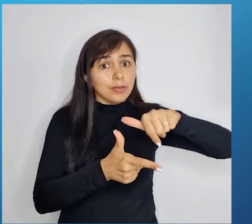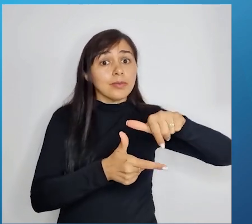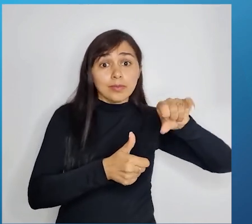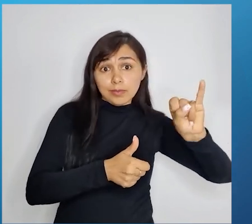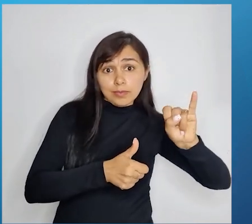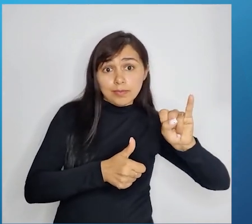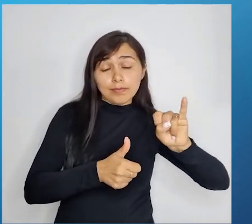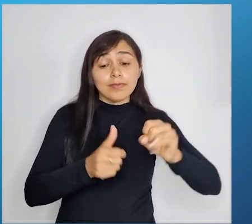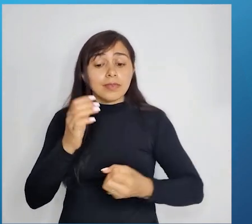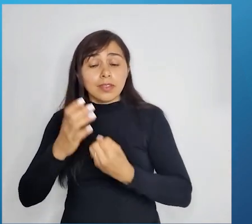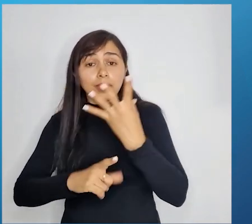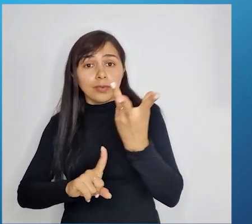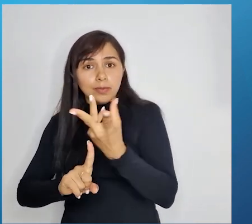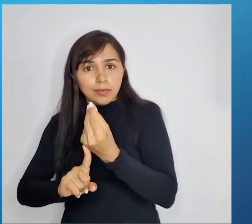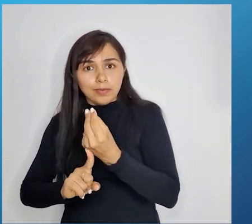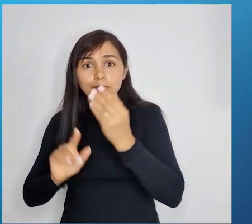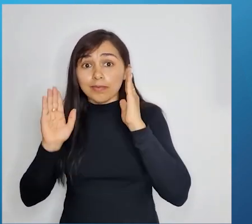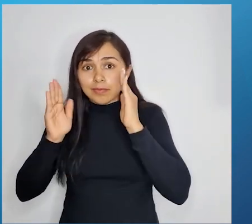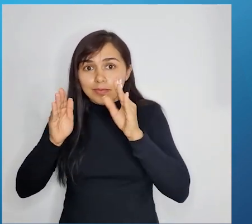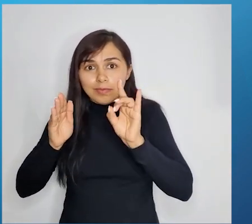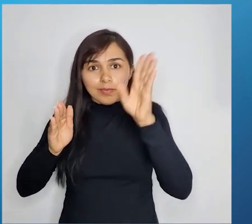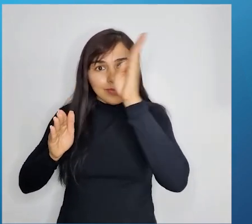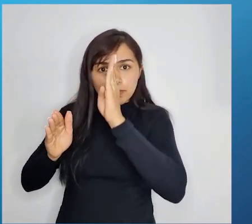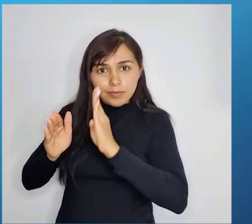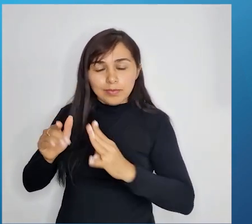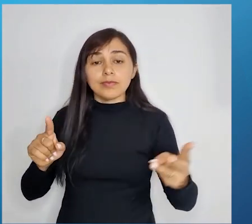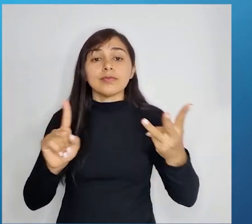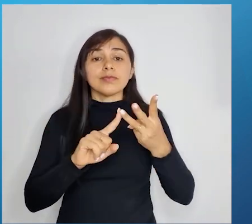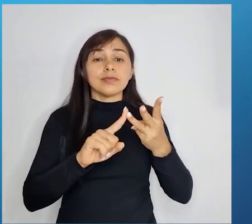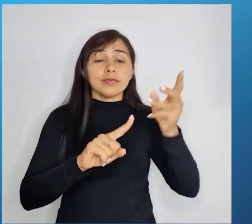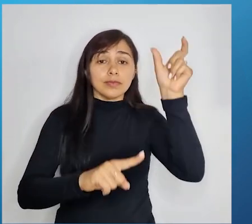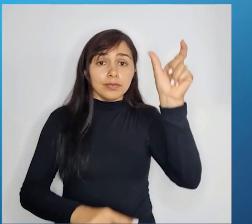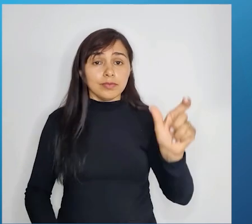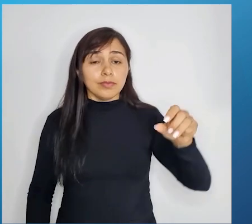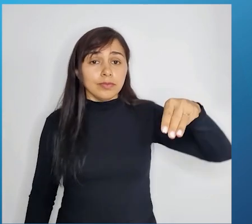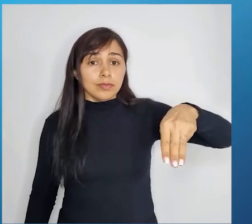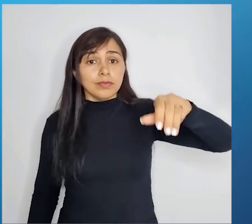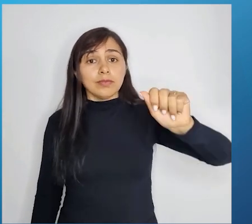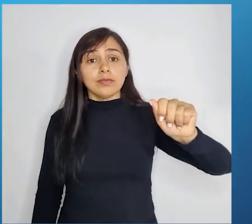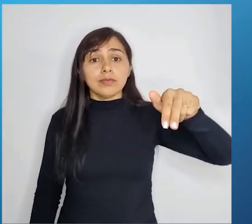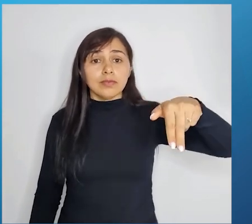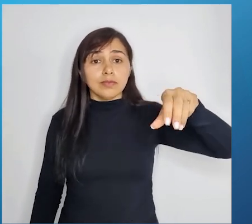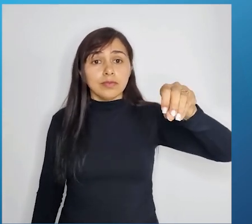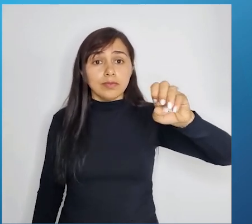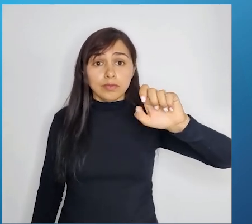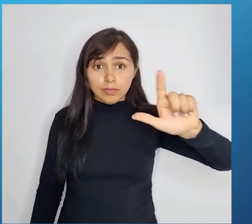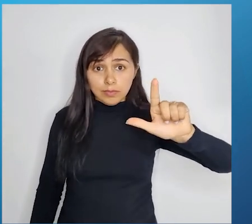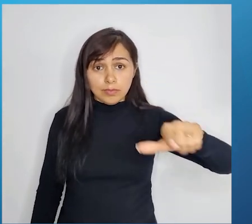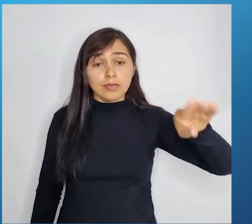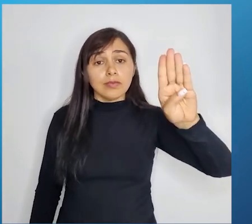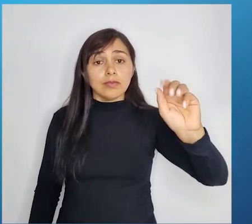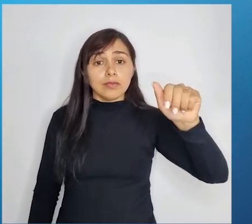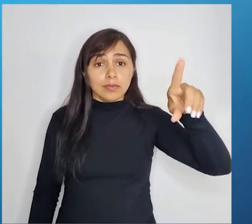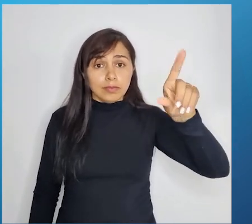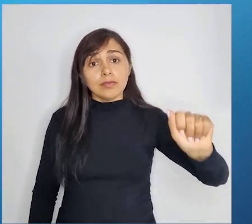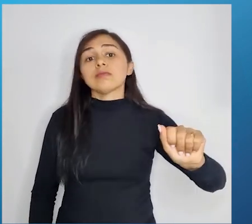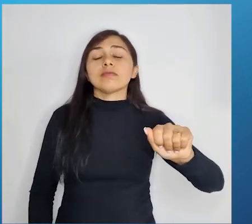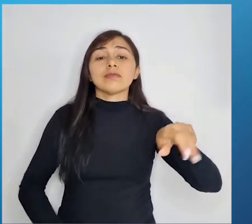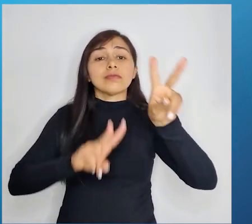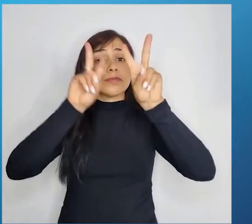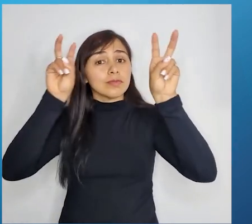arte verdadeiramente brasileira. E temos também o Manuel Bandeira, o poeta que explorou temas